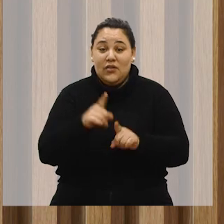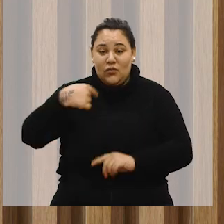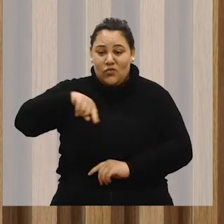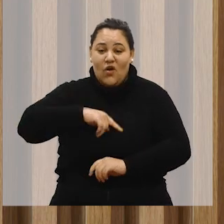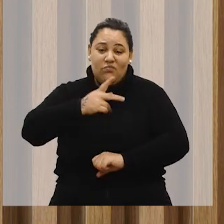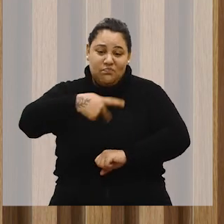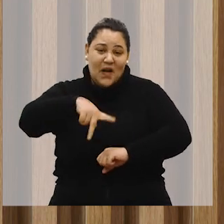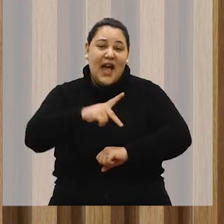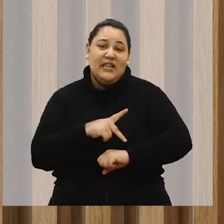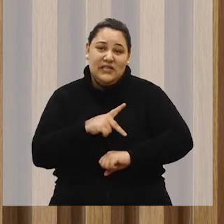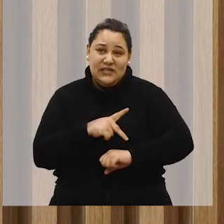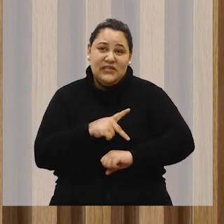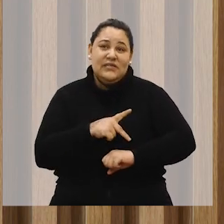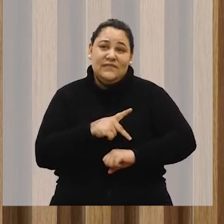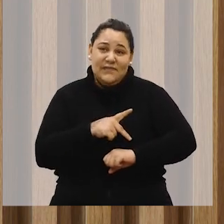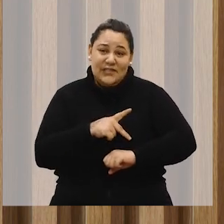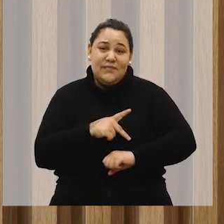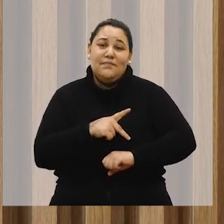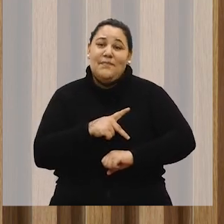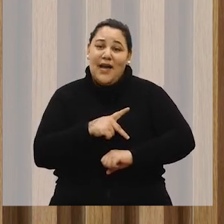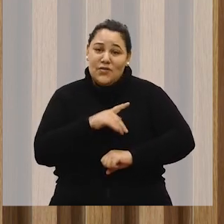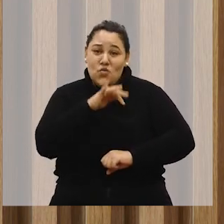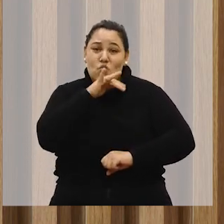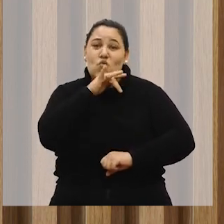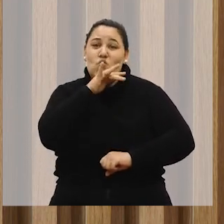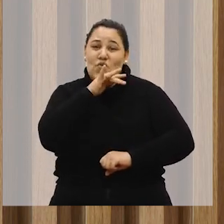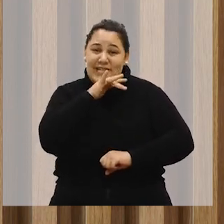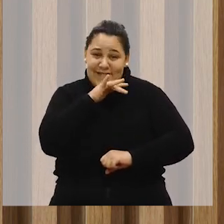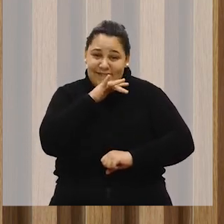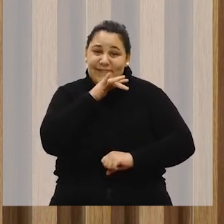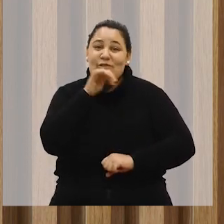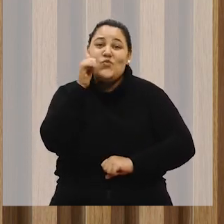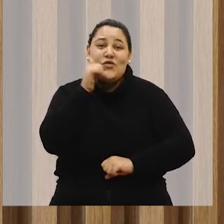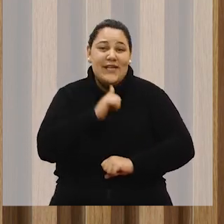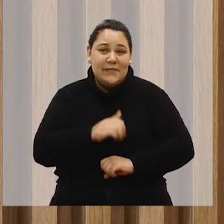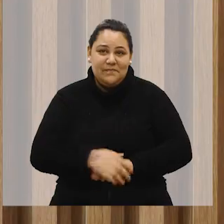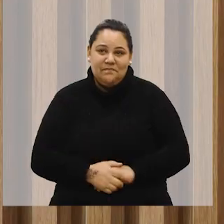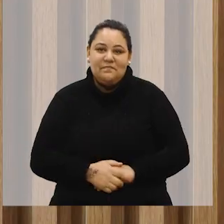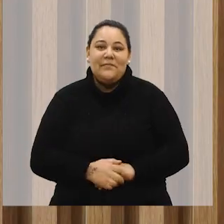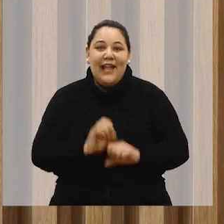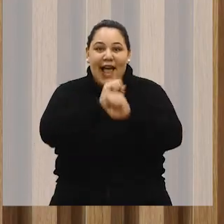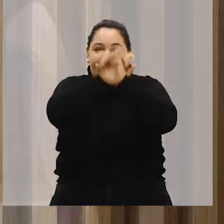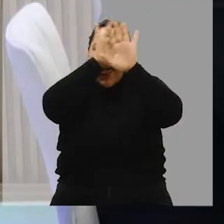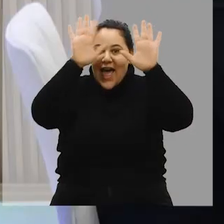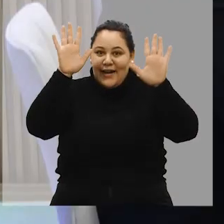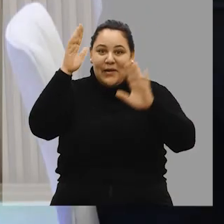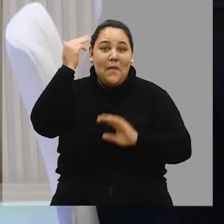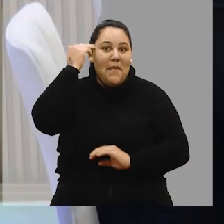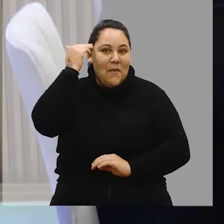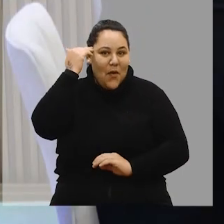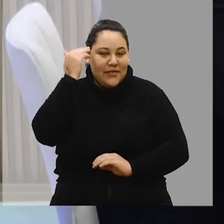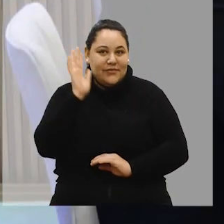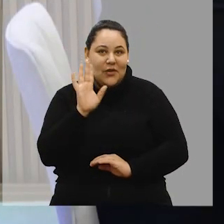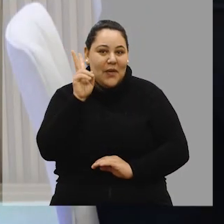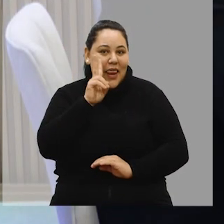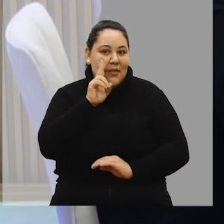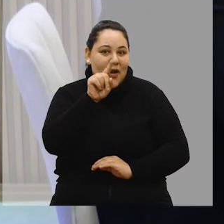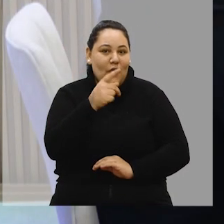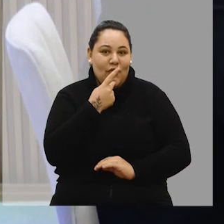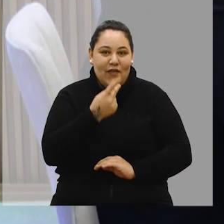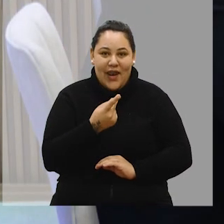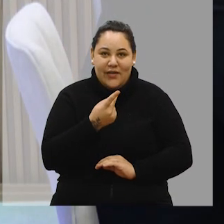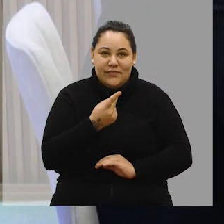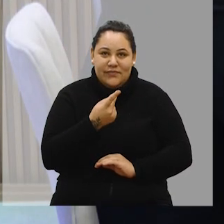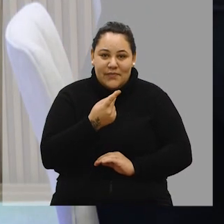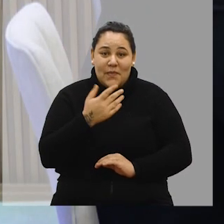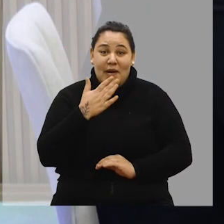ainda mais severo com as mulheres. Está claro na minha memória, para reforçar o que a senhora diz, doutora, muito claro